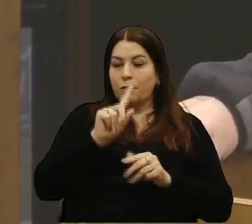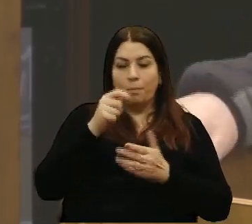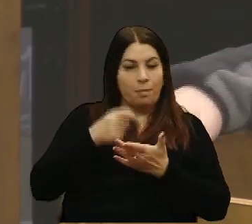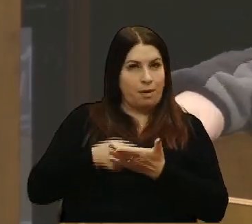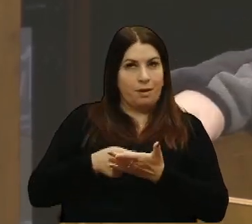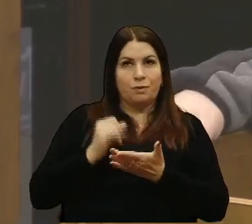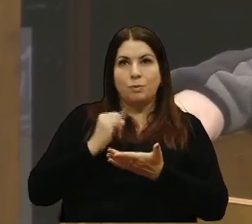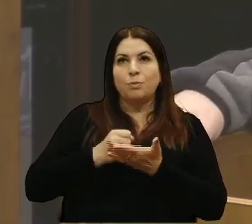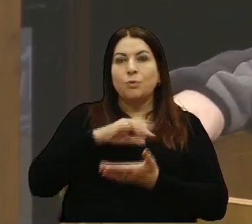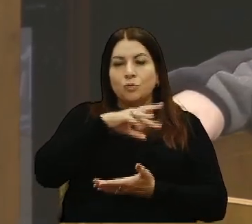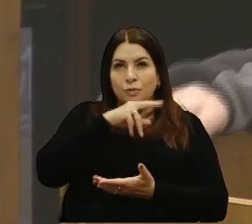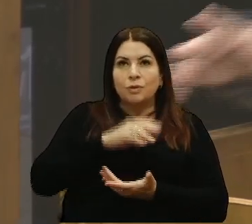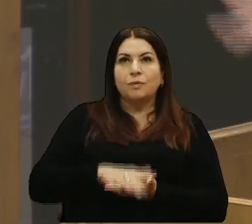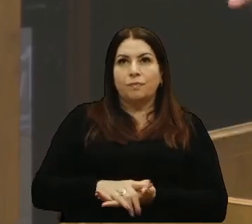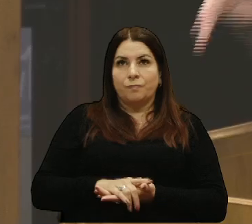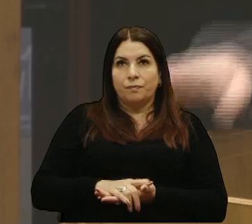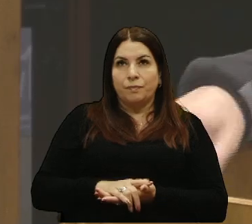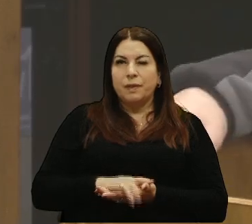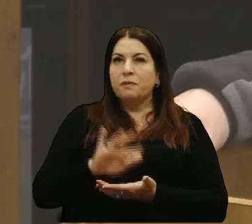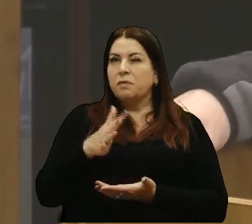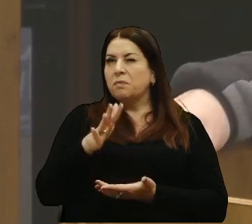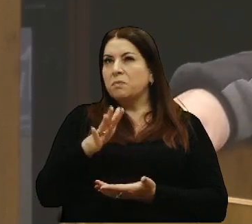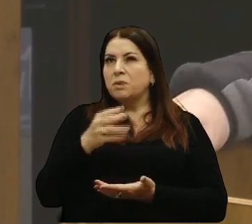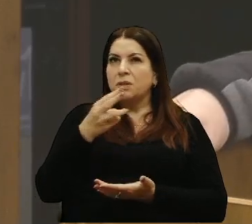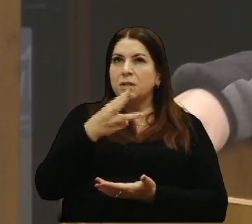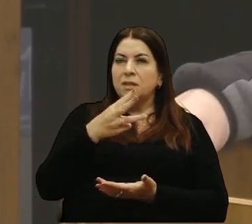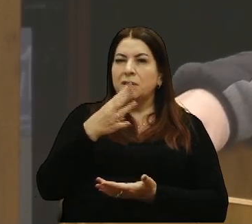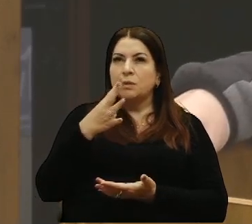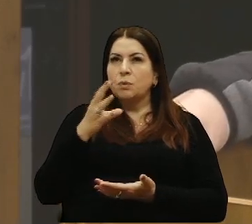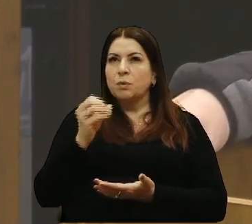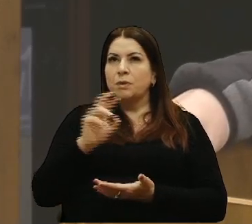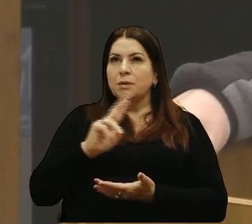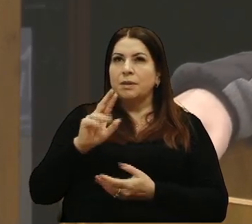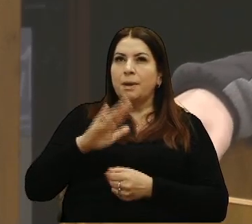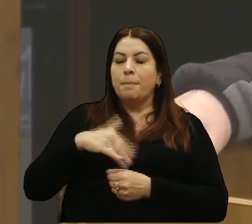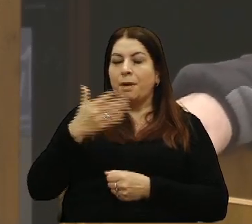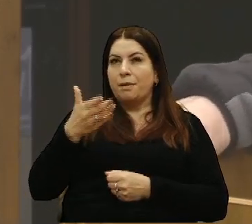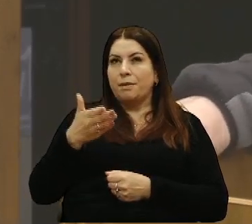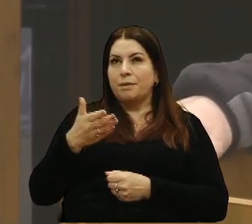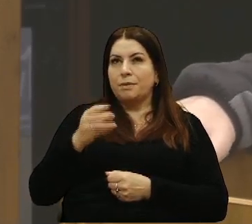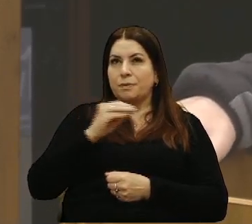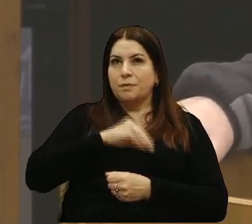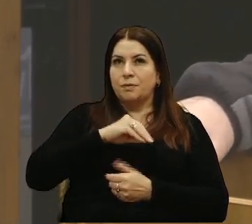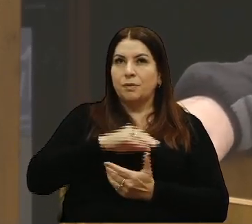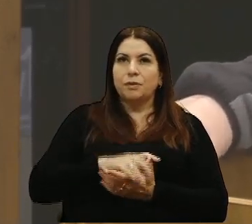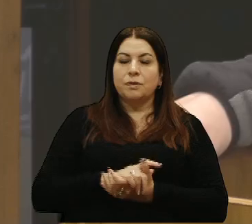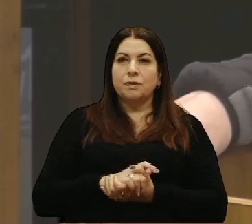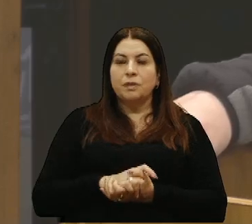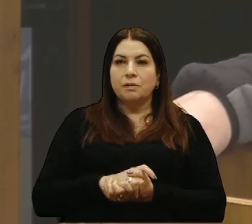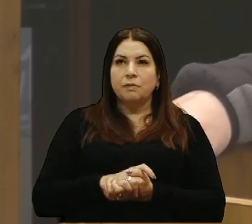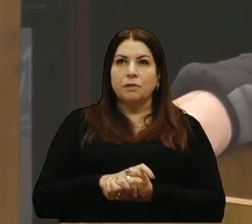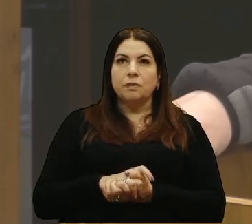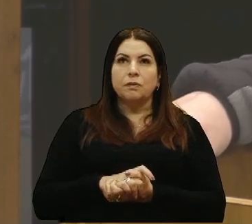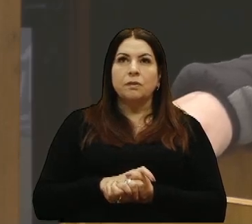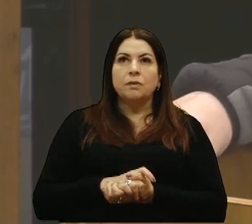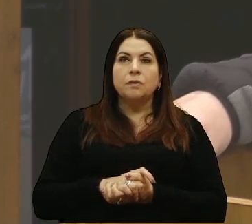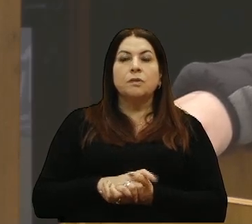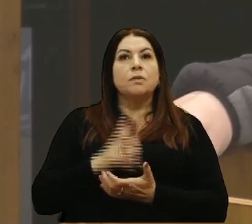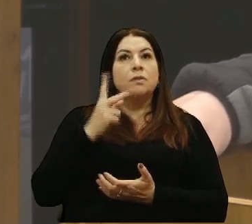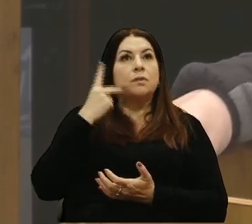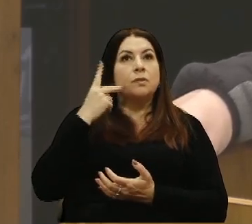do imposto de renda, que vão receber aí uns R$ 340 a mais no salário. É uma